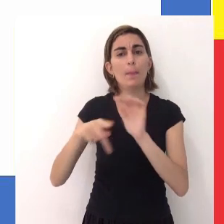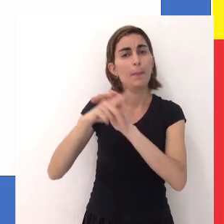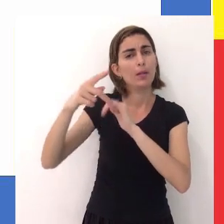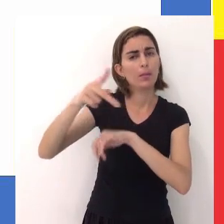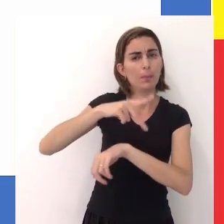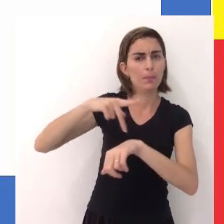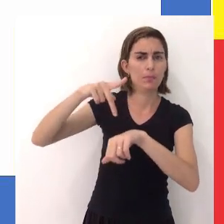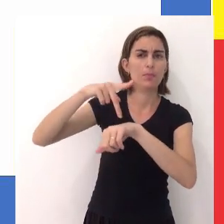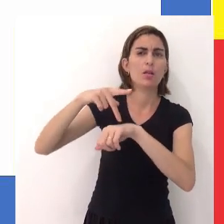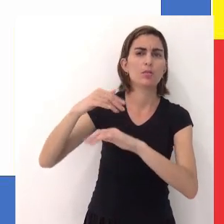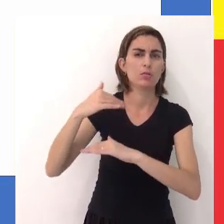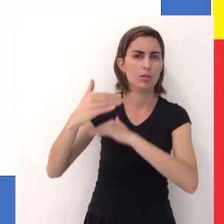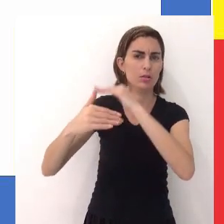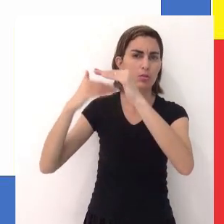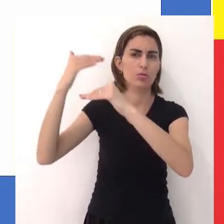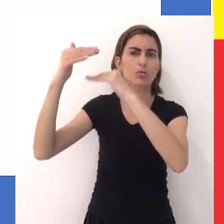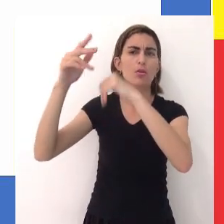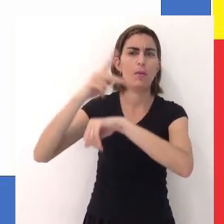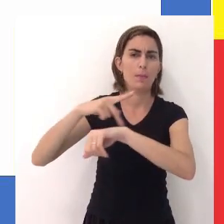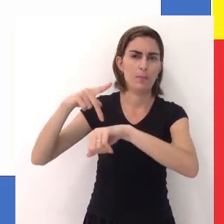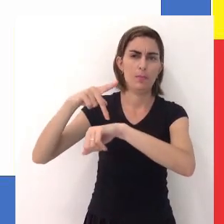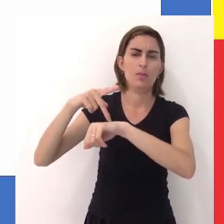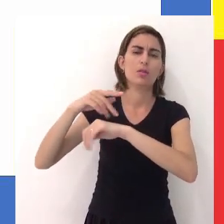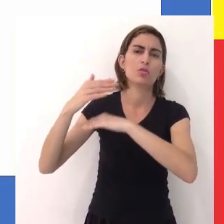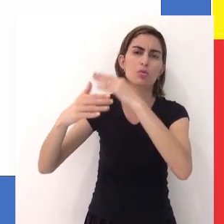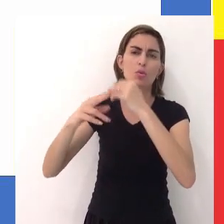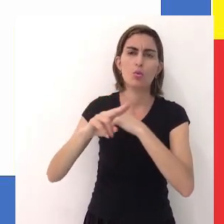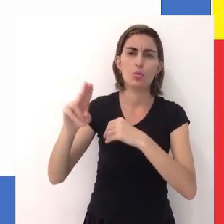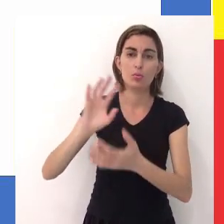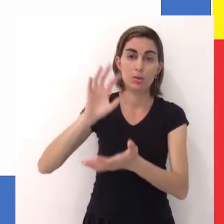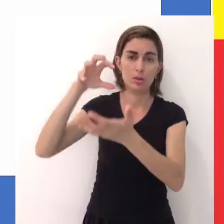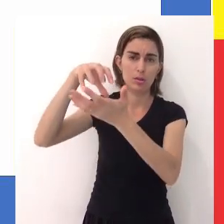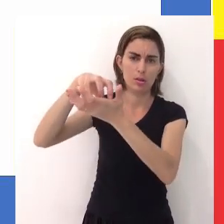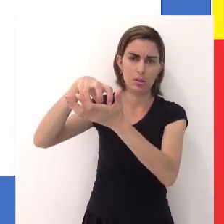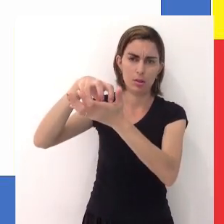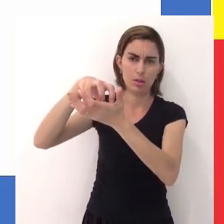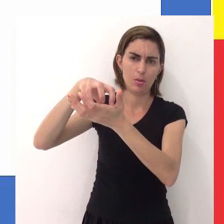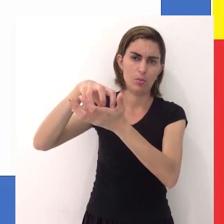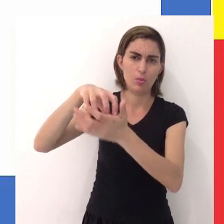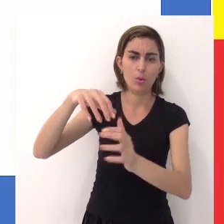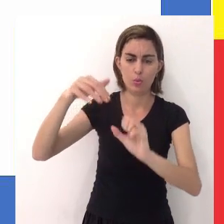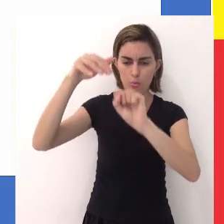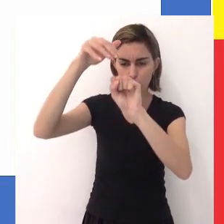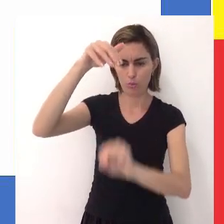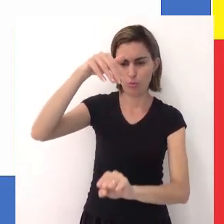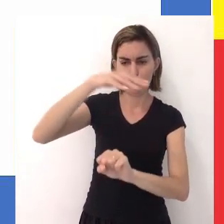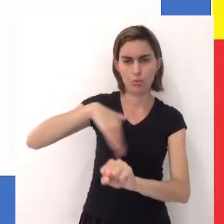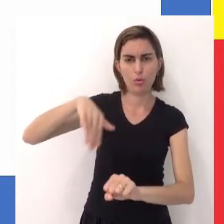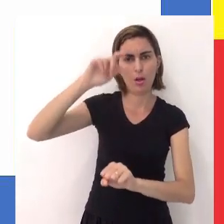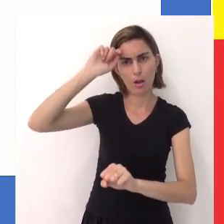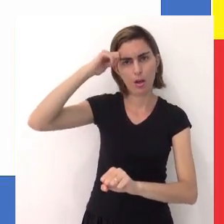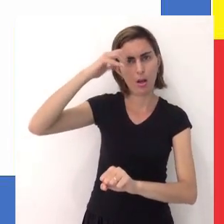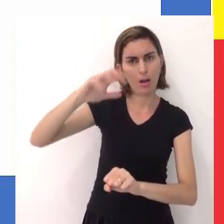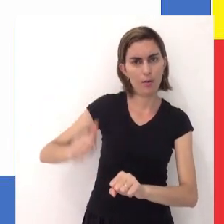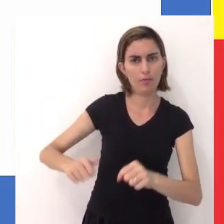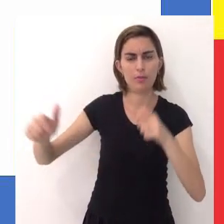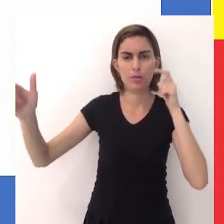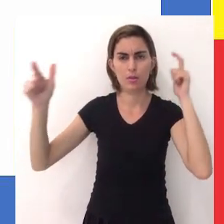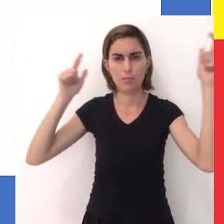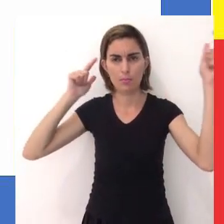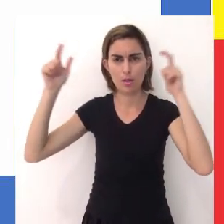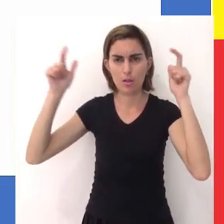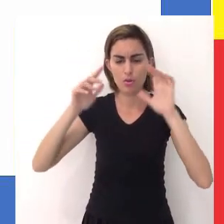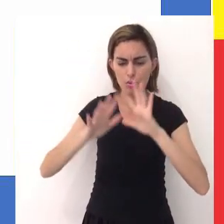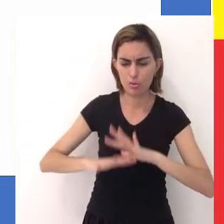dos países desenvolvidos, dos países também chamados de centrais, né? E a parte sul, África, México,